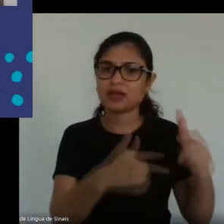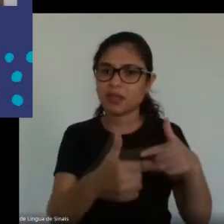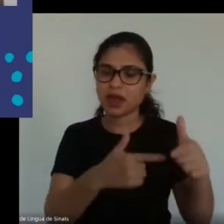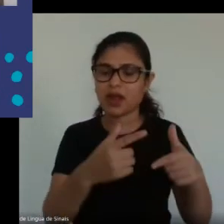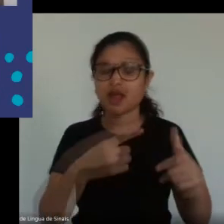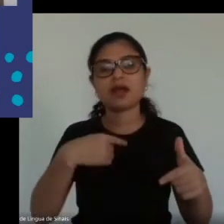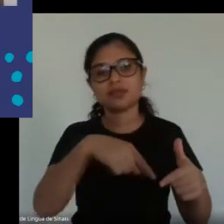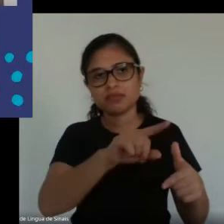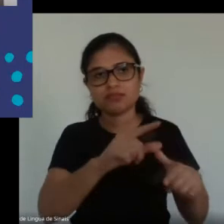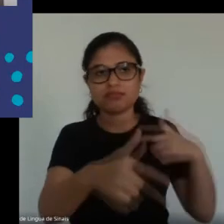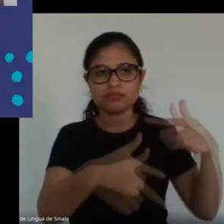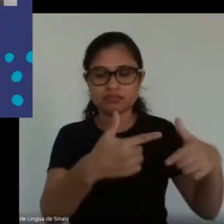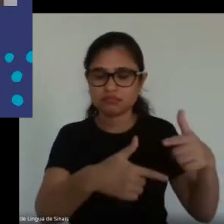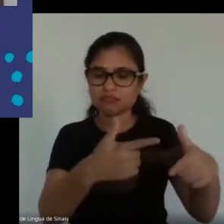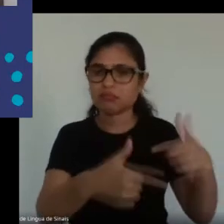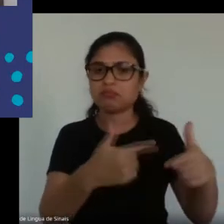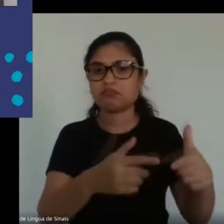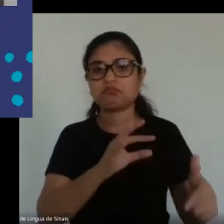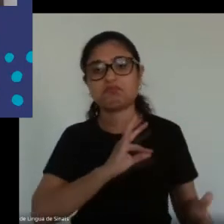para ganhar o pão.